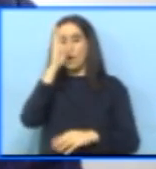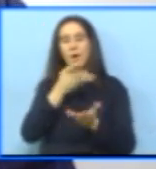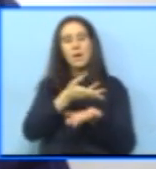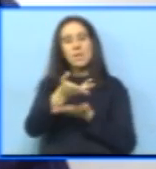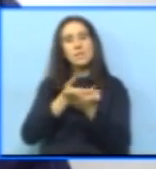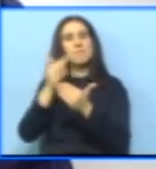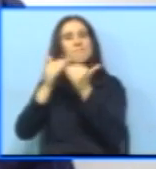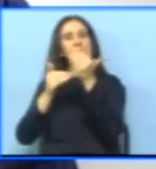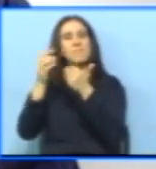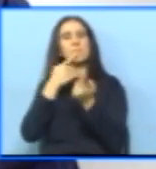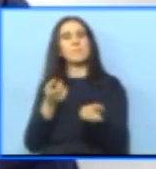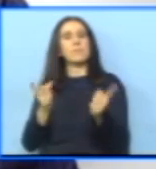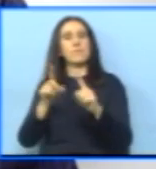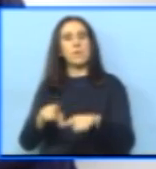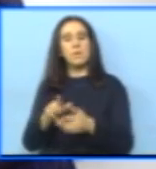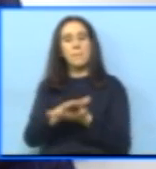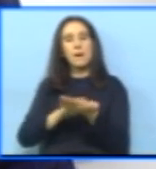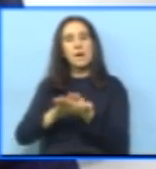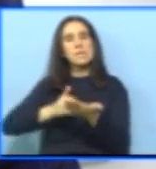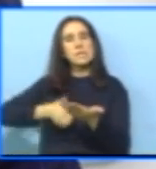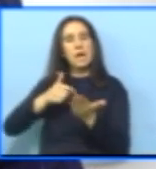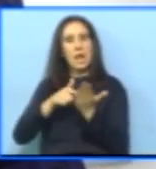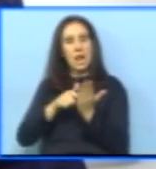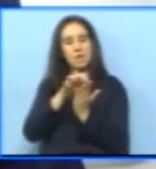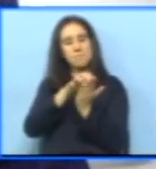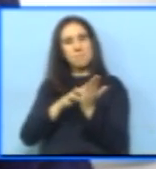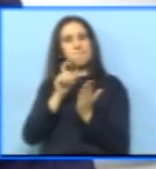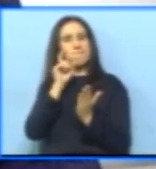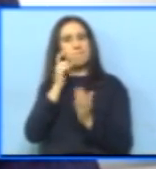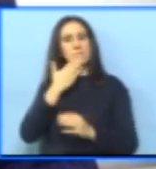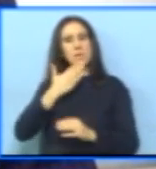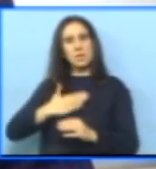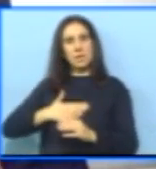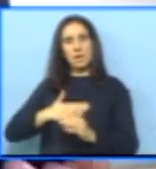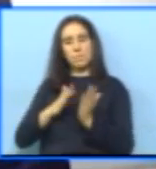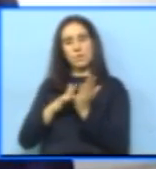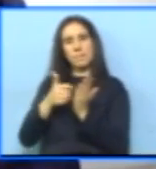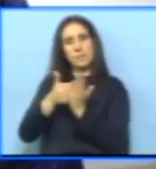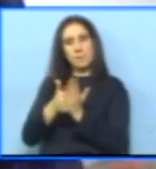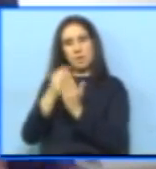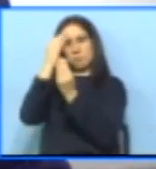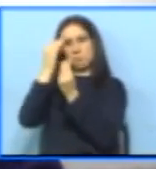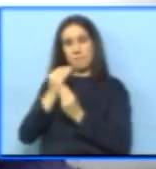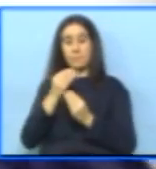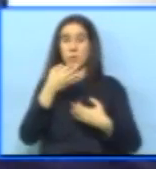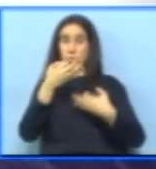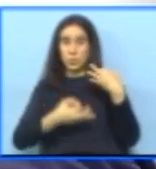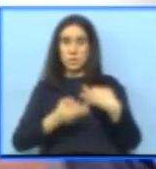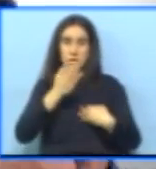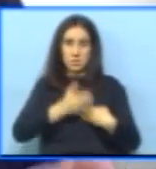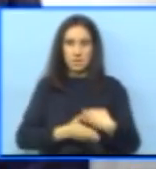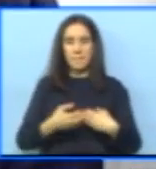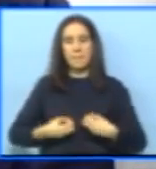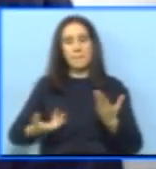relação baseada naquilo que são os fundamentos, os alicerces da mensagem bíblica, a justiça, a partilha,